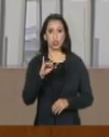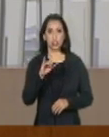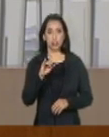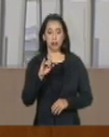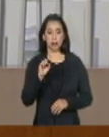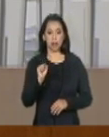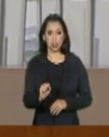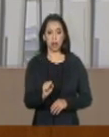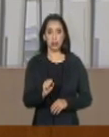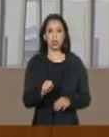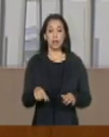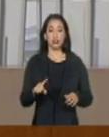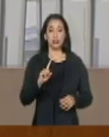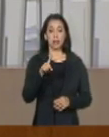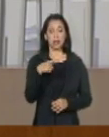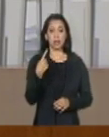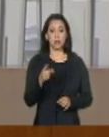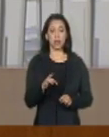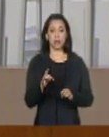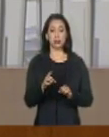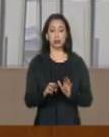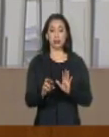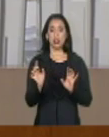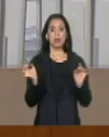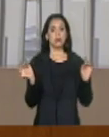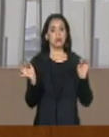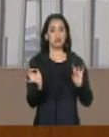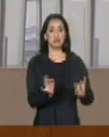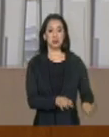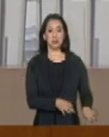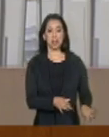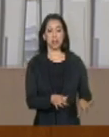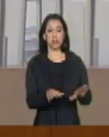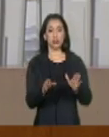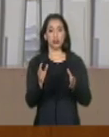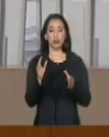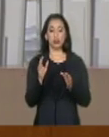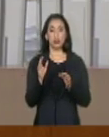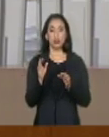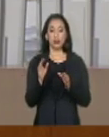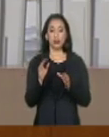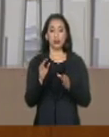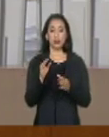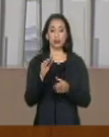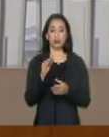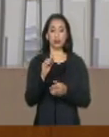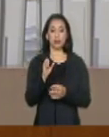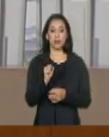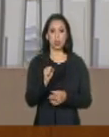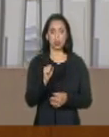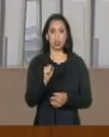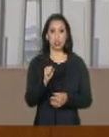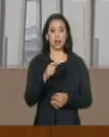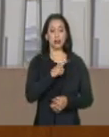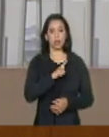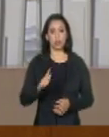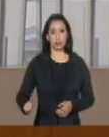aqui acaba desistindo desse recurso extraordinário e substituiu a sua candidatura a governador